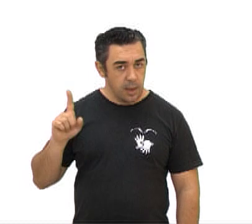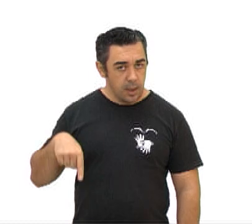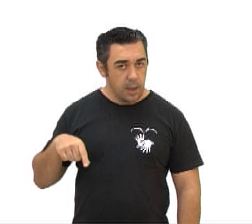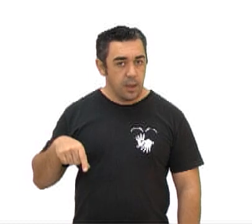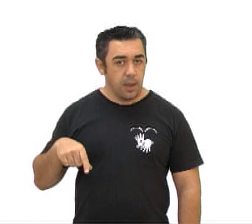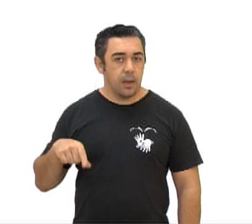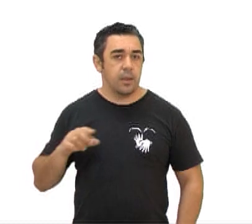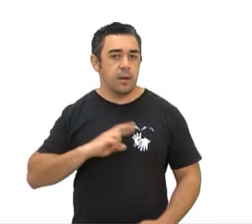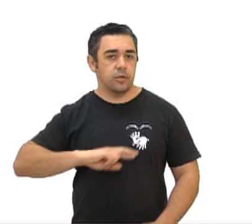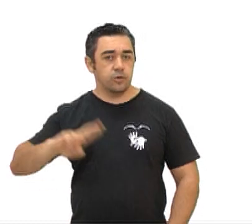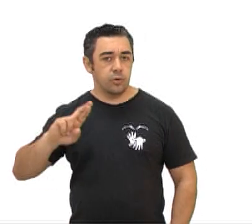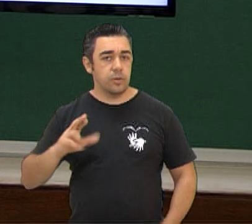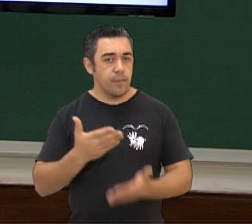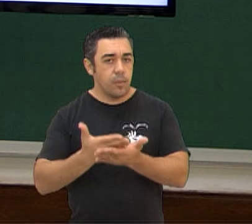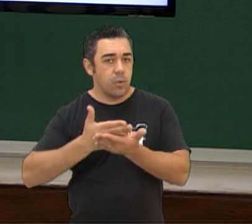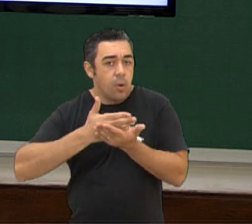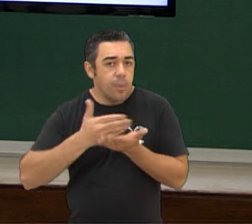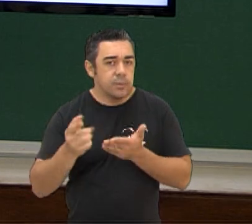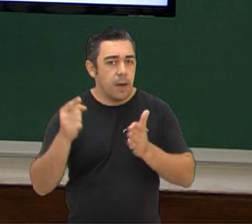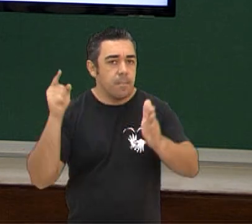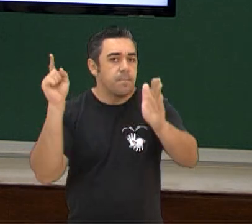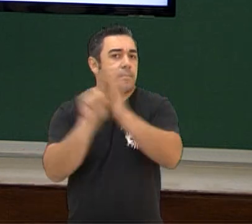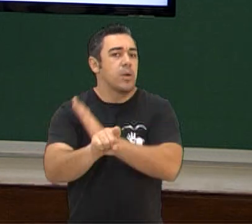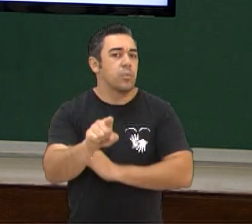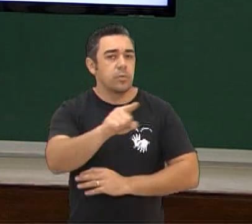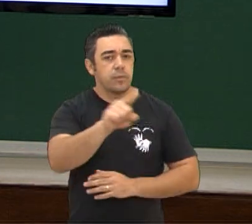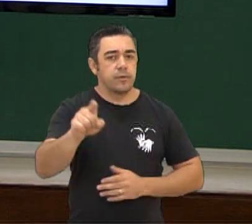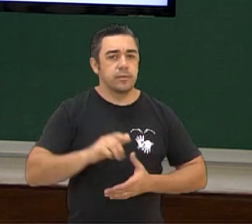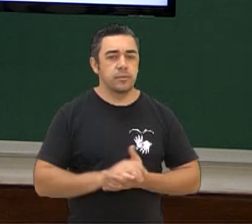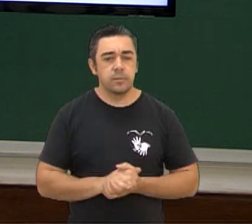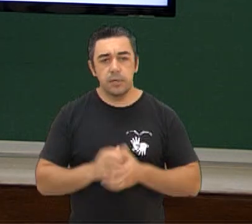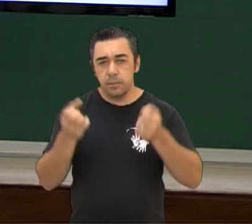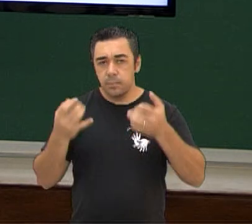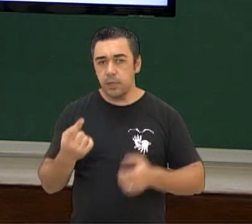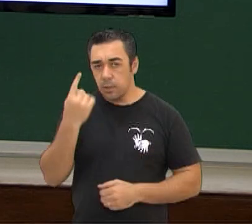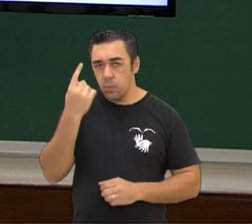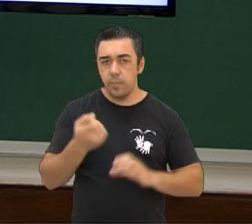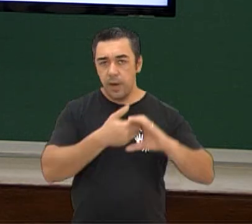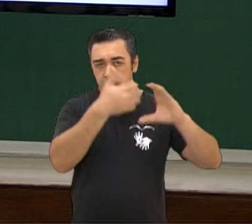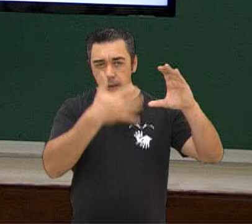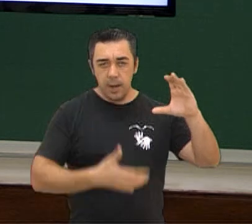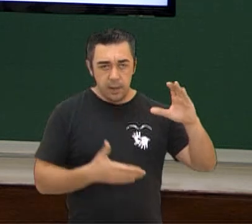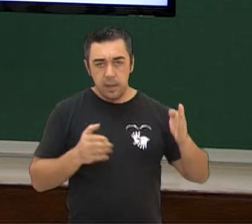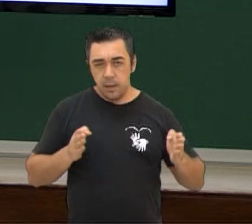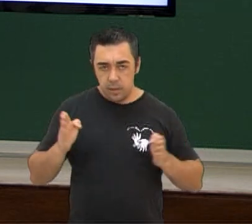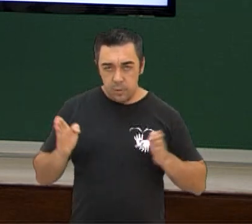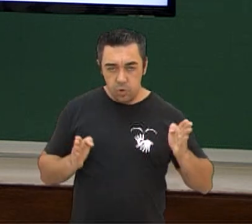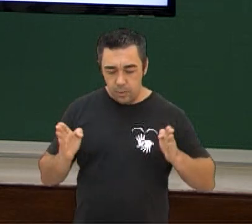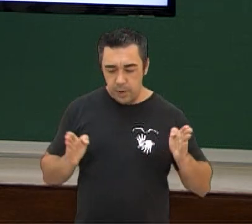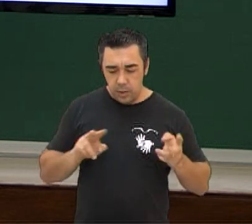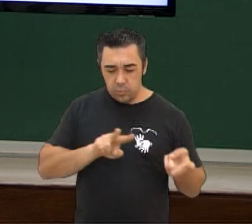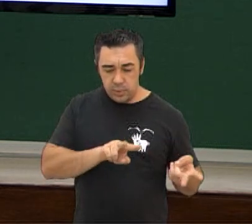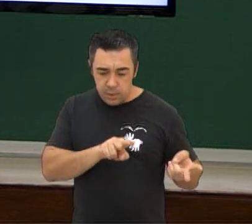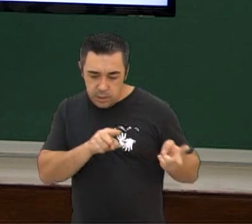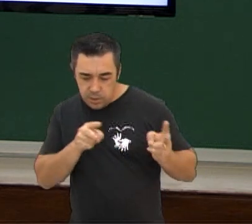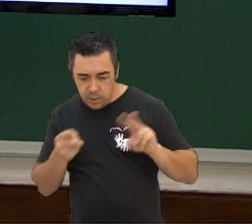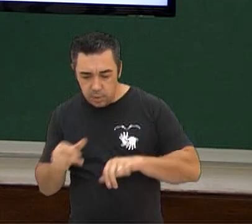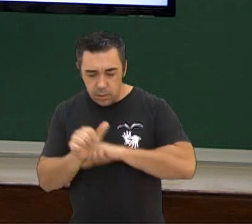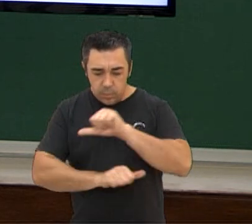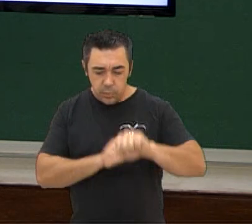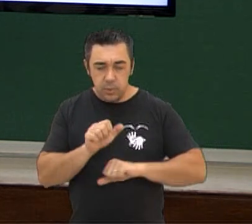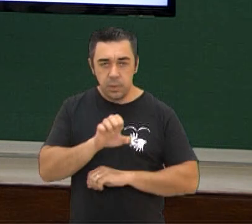disso podemos começar a nossa primeira pergunta. Cite uma característica desse período de transição